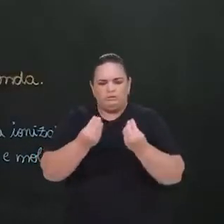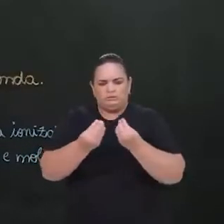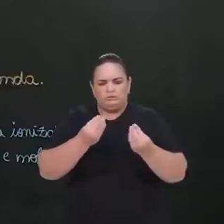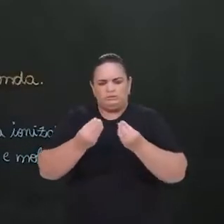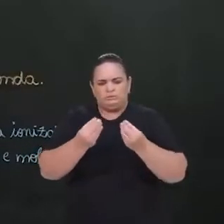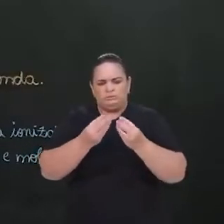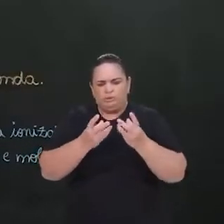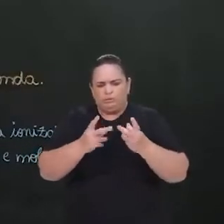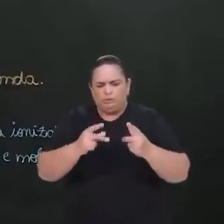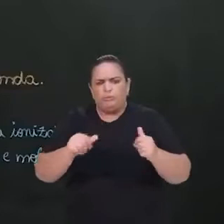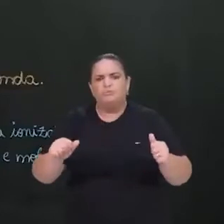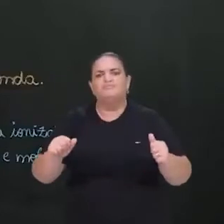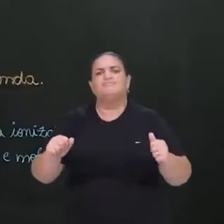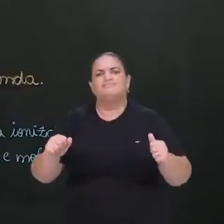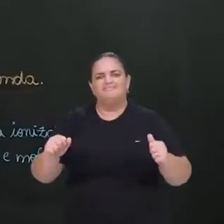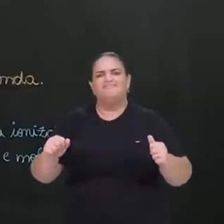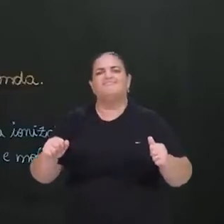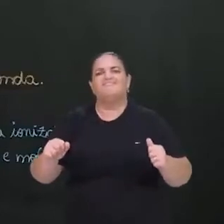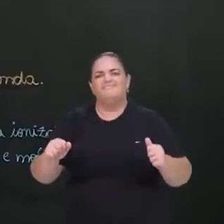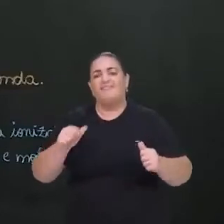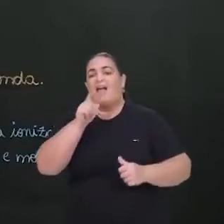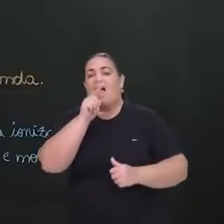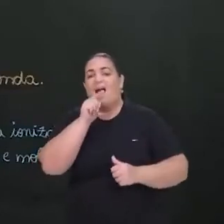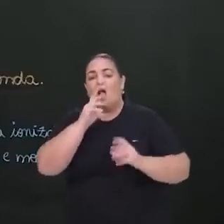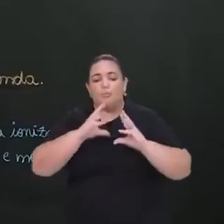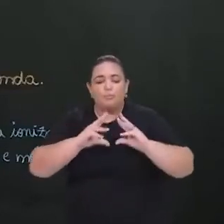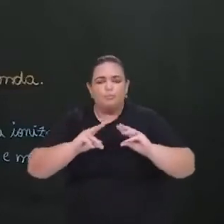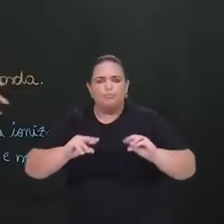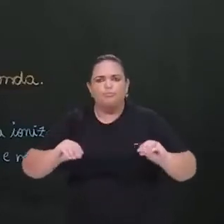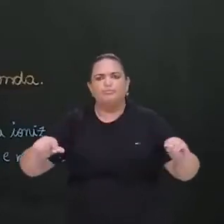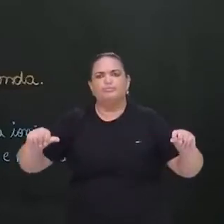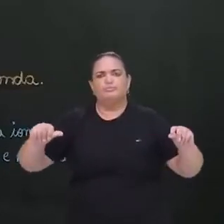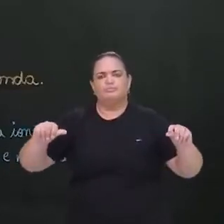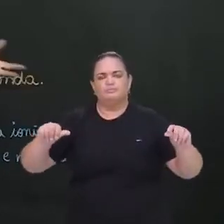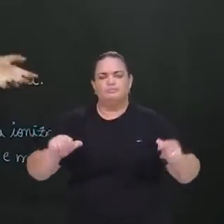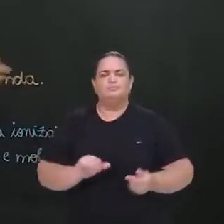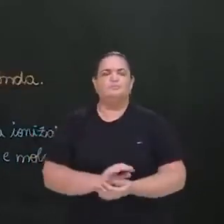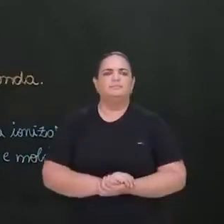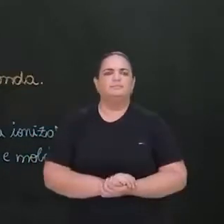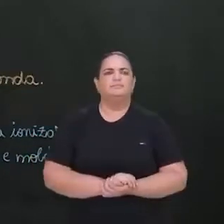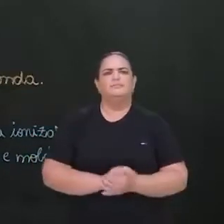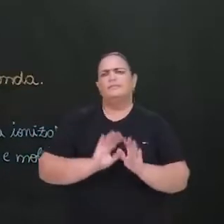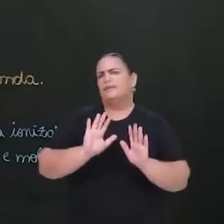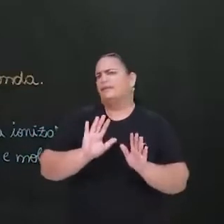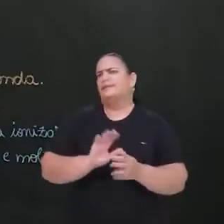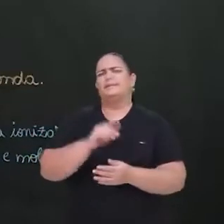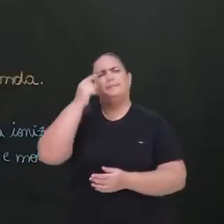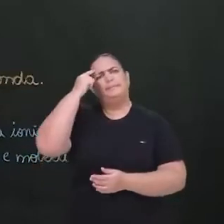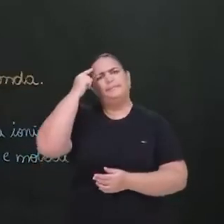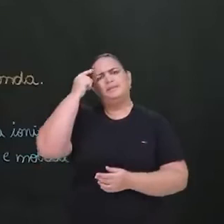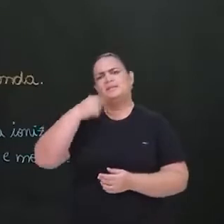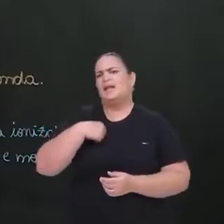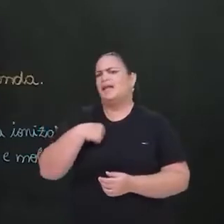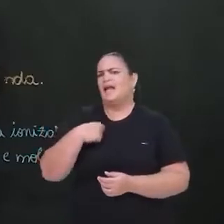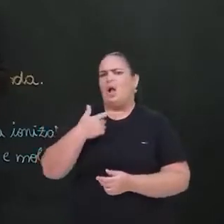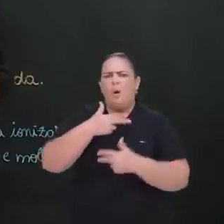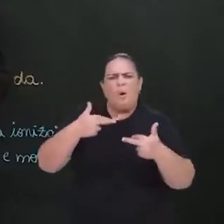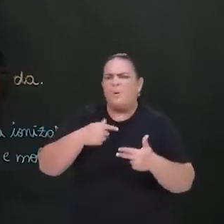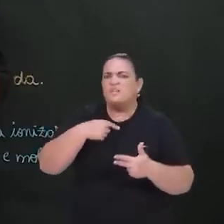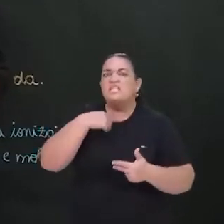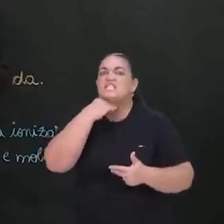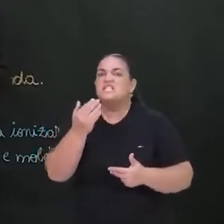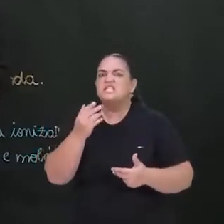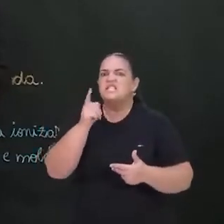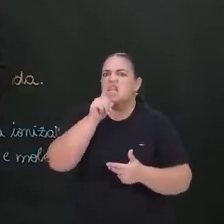acaba ressecando o alimento, porque é a água que está sendo agitada. E se eu botar uma coisa que não tem água? Aí vai dar ruim. Pode